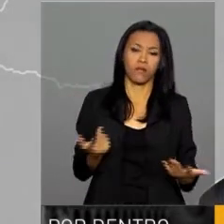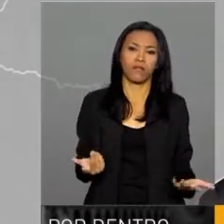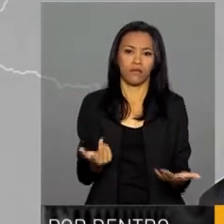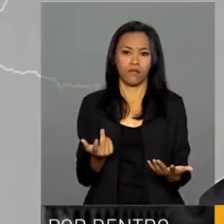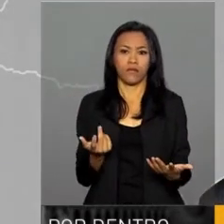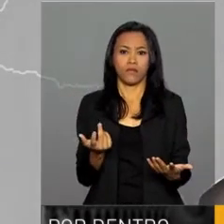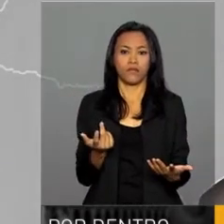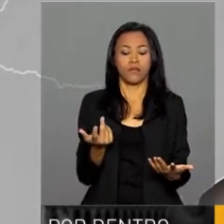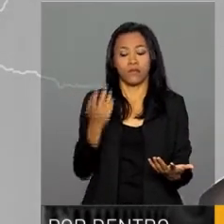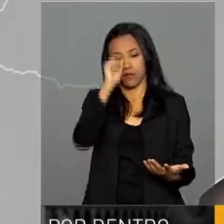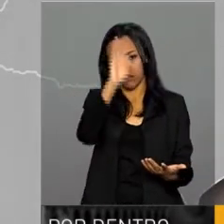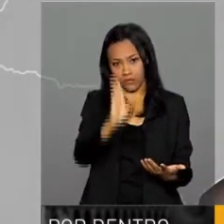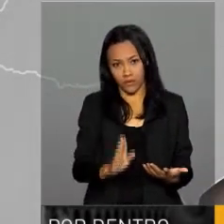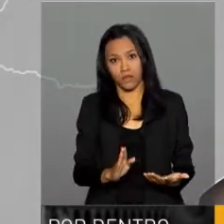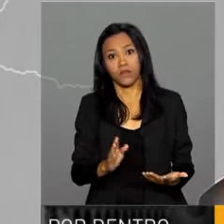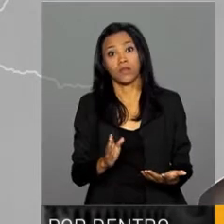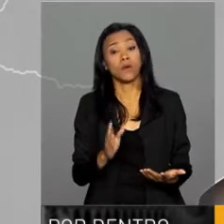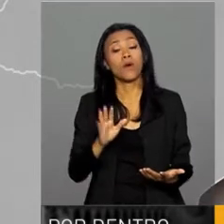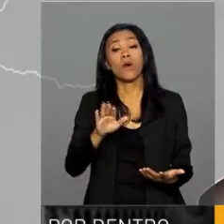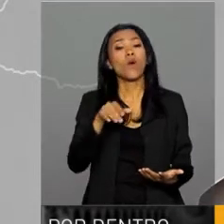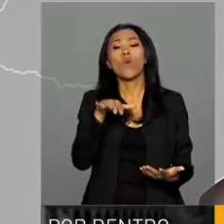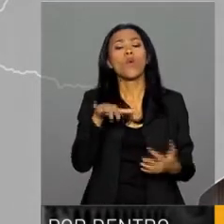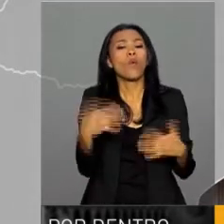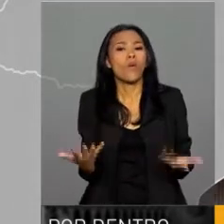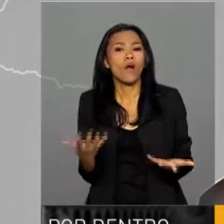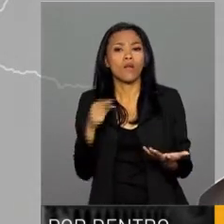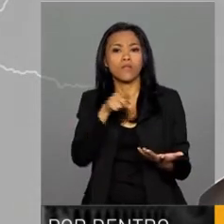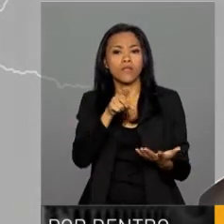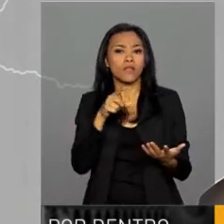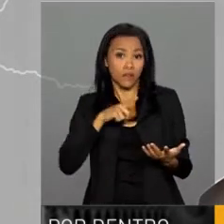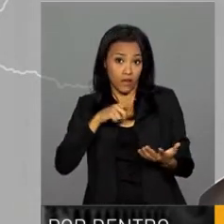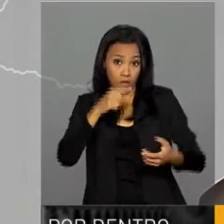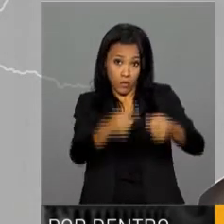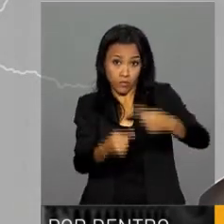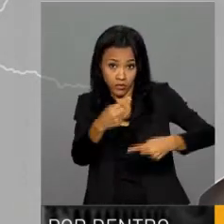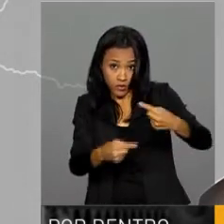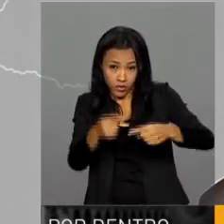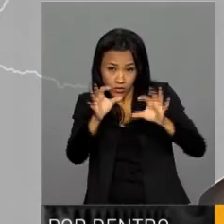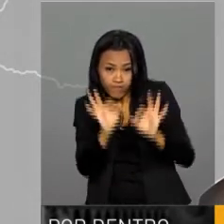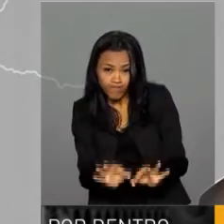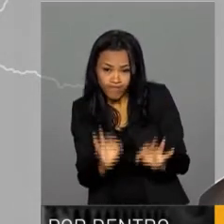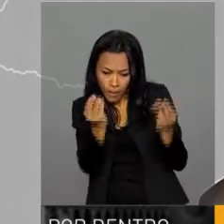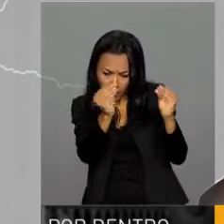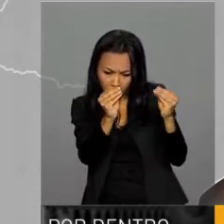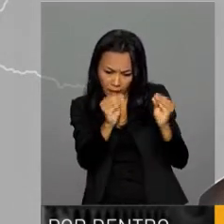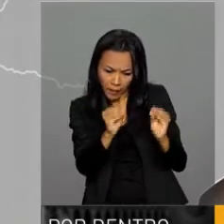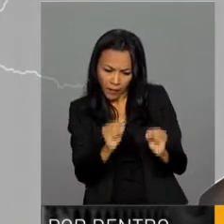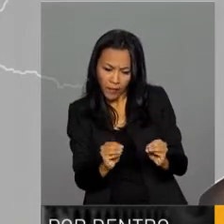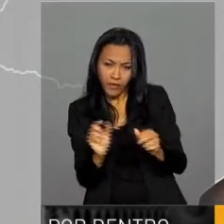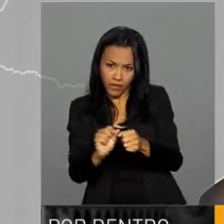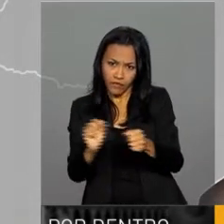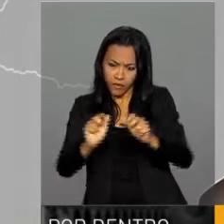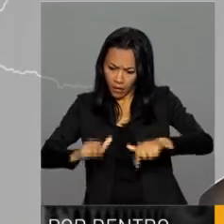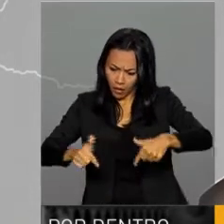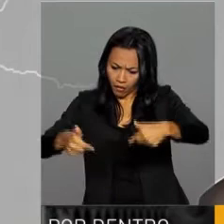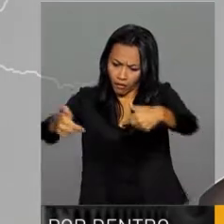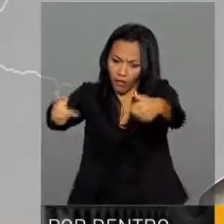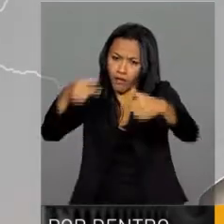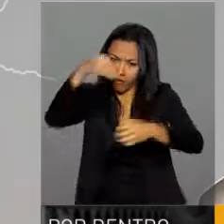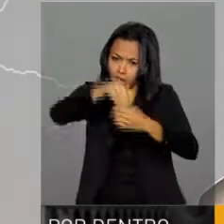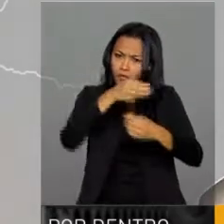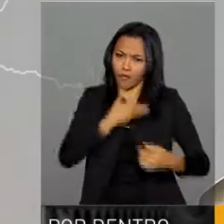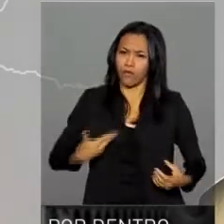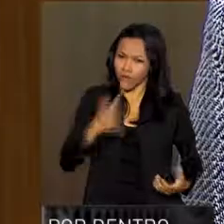pública mesmo no brasil né enquanto muda a situação tem uma política sendo efetivamente é colocado em prática no governo federal nós